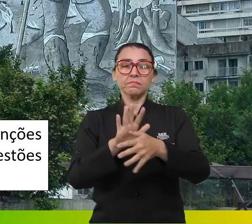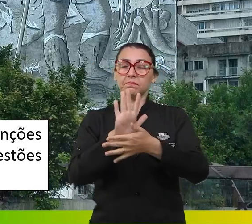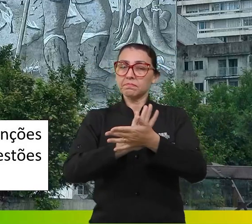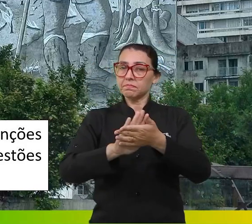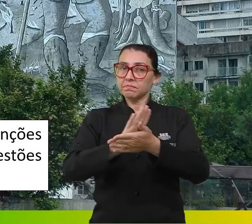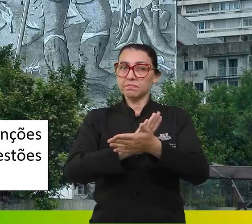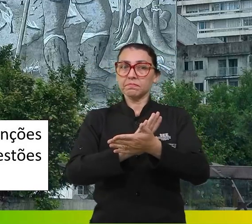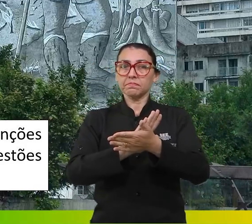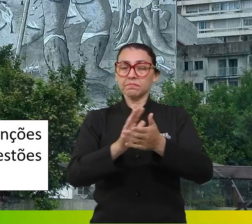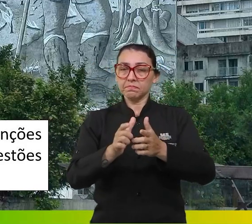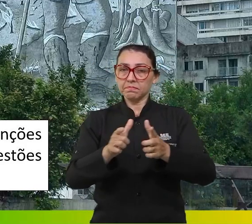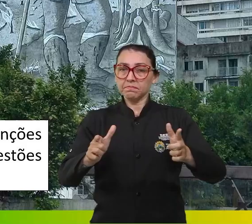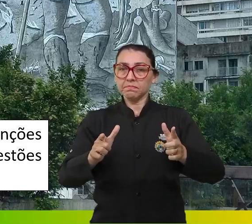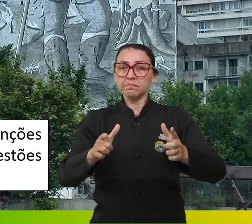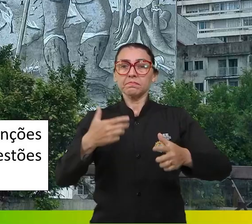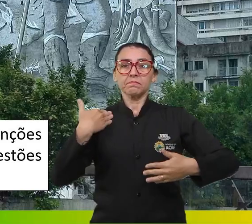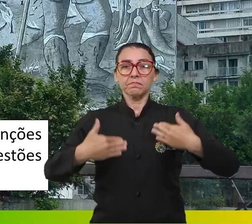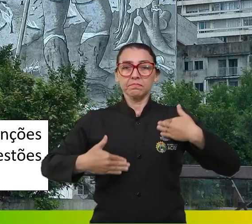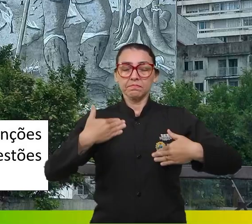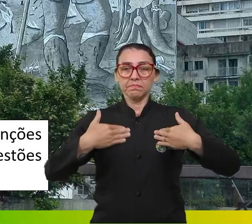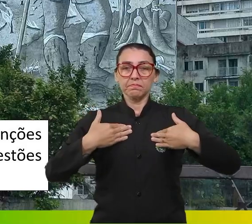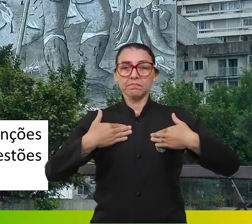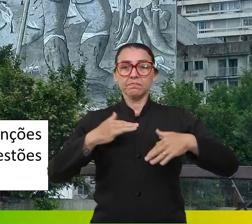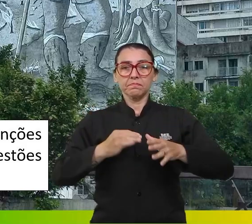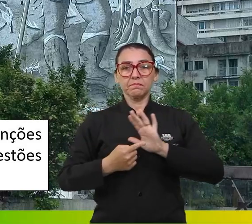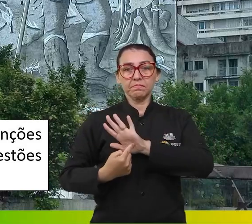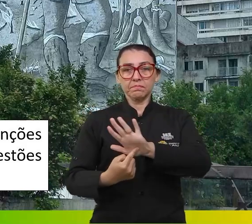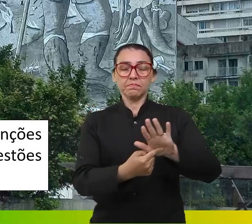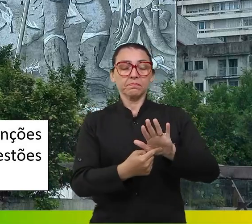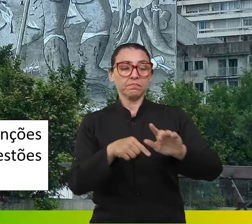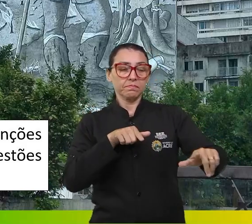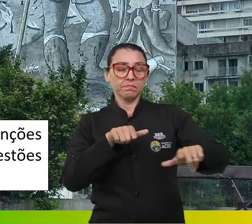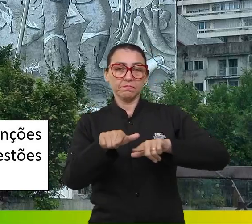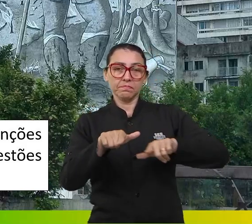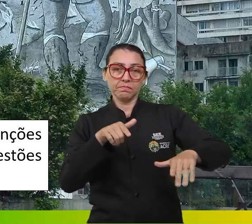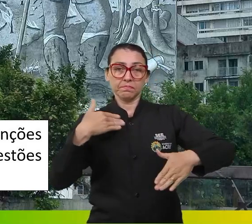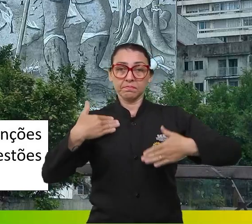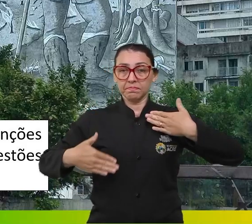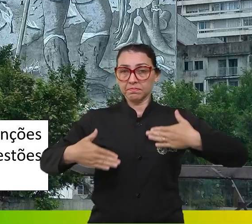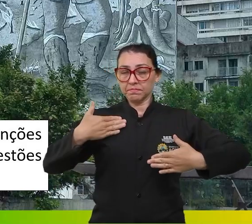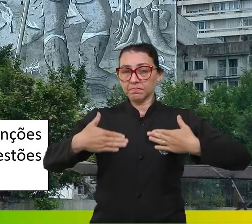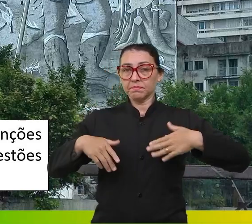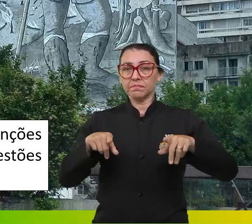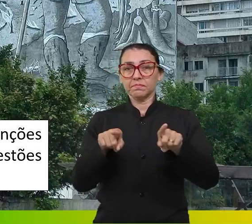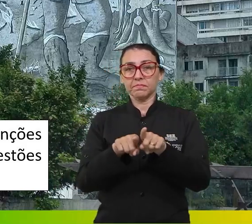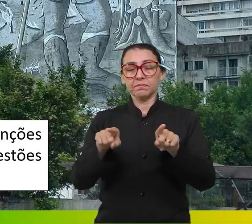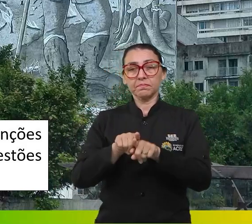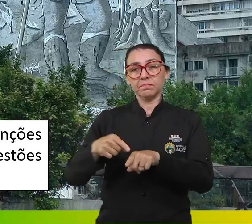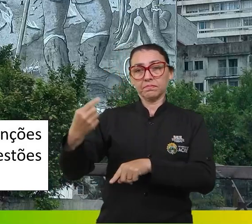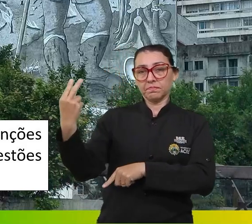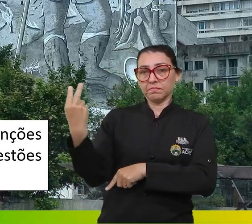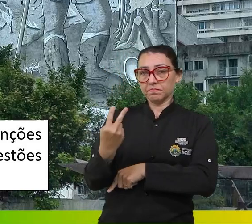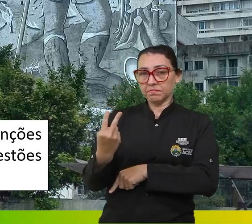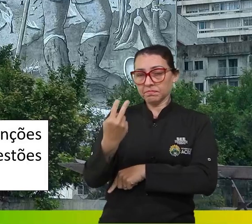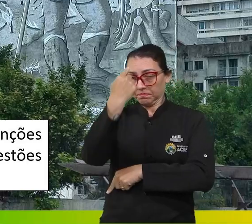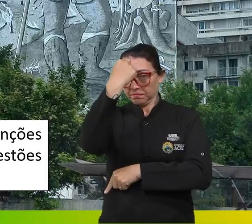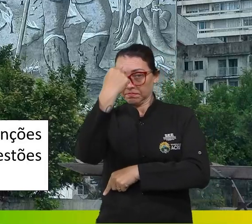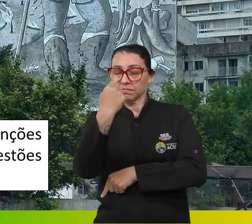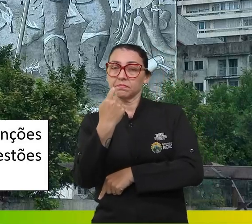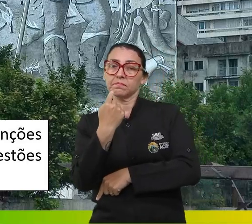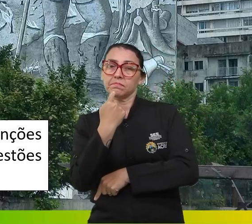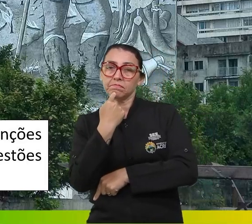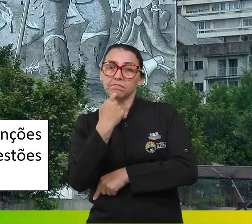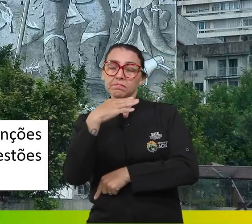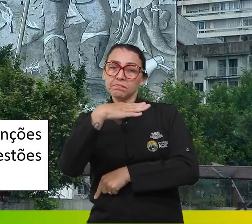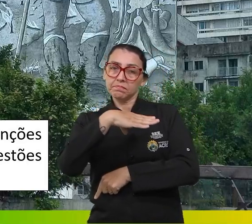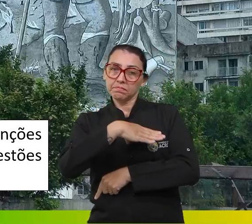ao corpo para enfatizar essa questão do trabalho físico. Mas aqui o Mondano ele traz, né, na arte